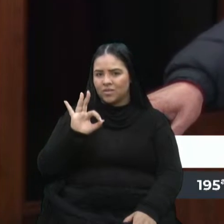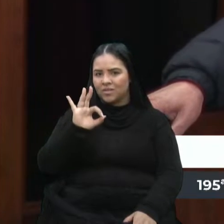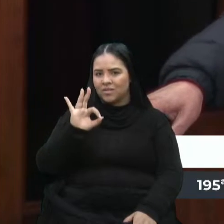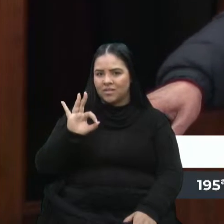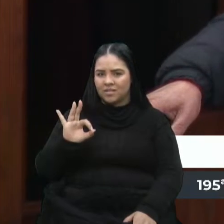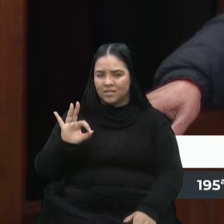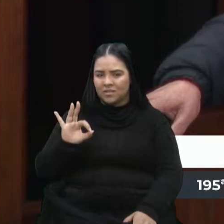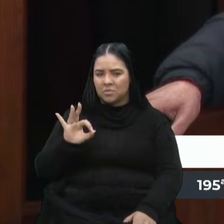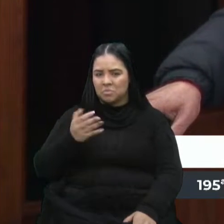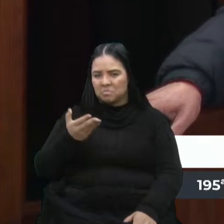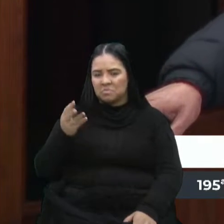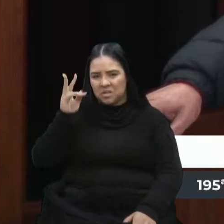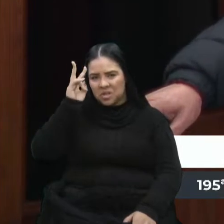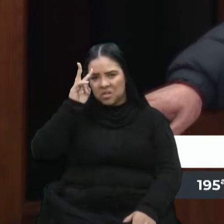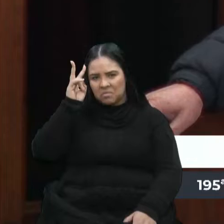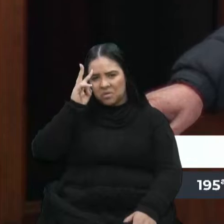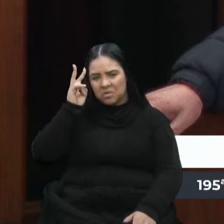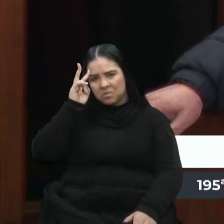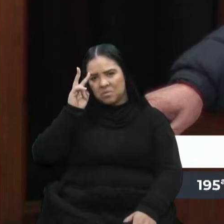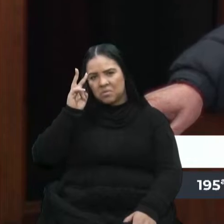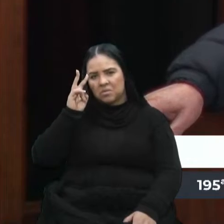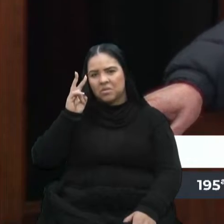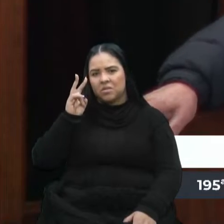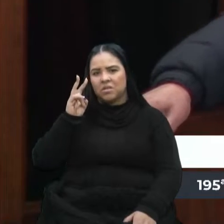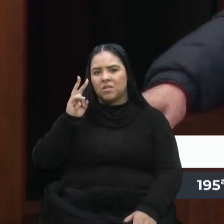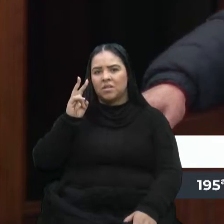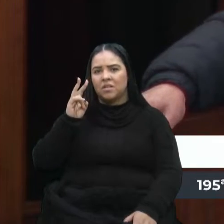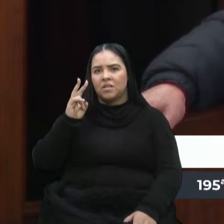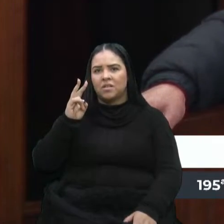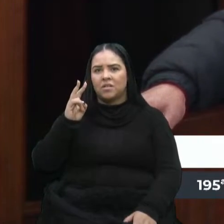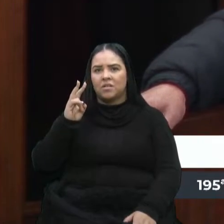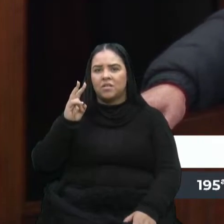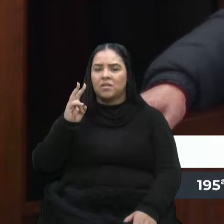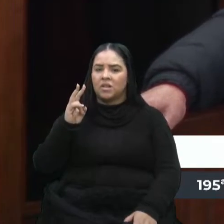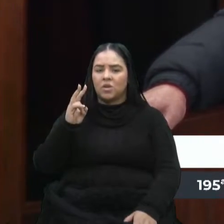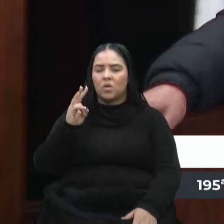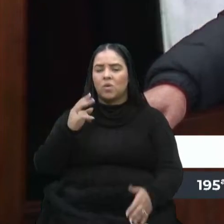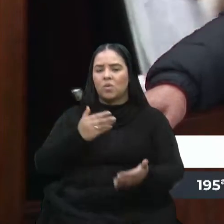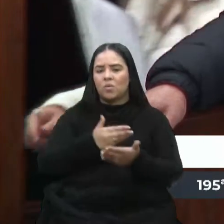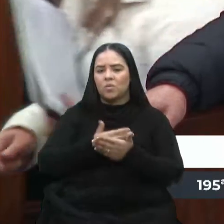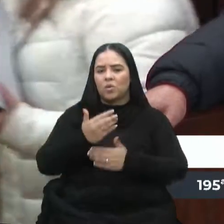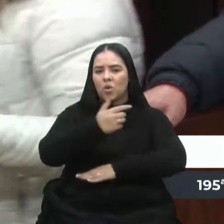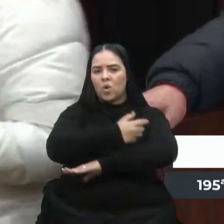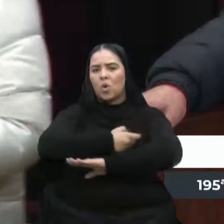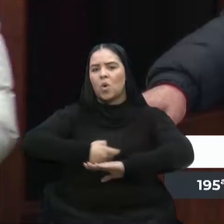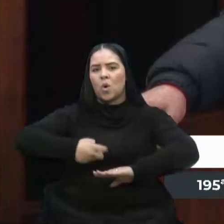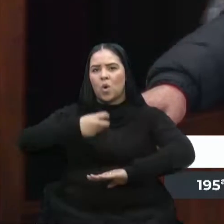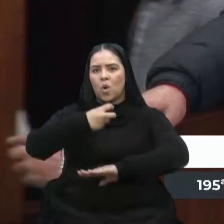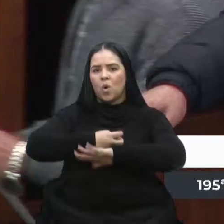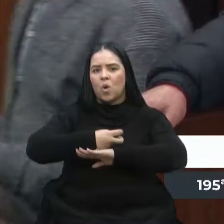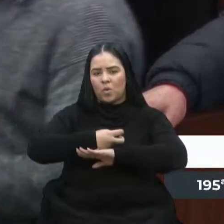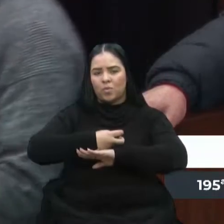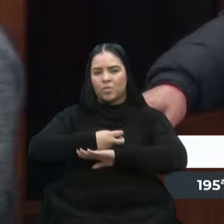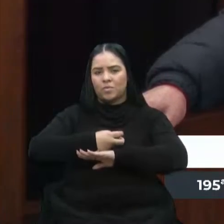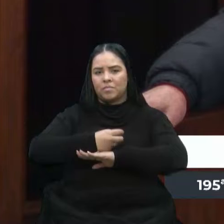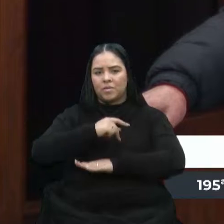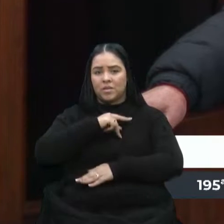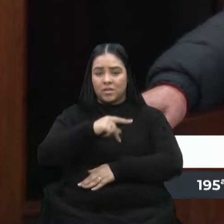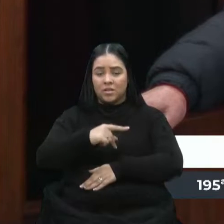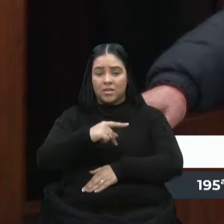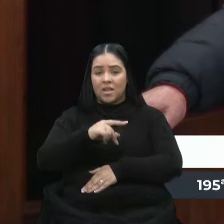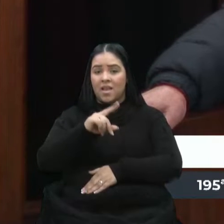se lembra, quando derrubaram uma presidente, começou por aí, né? Era 10% o aumento.